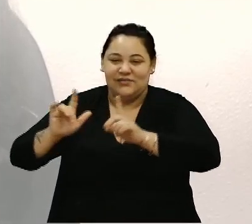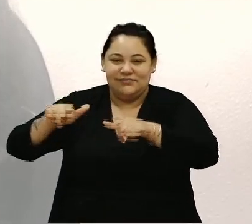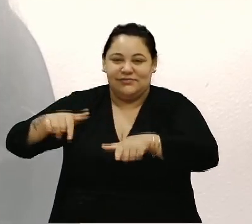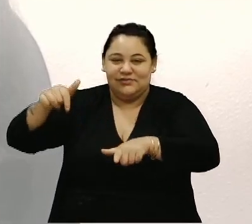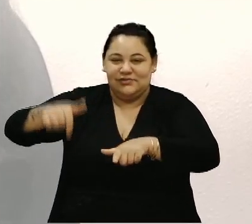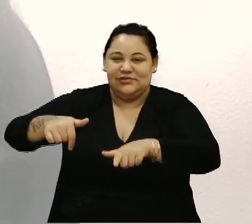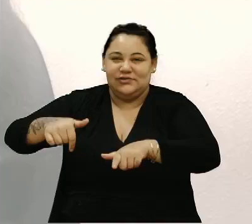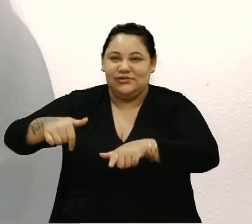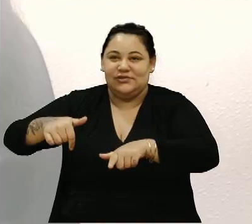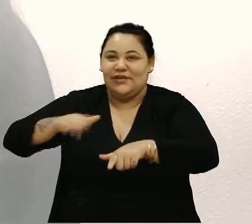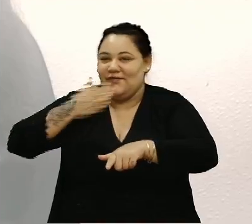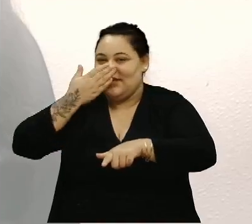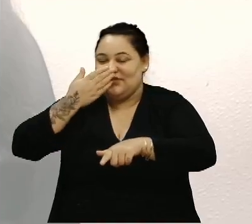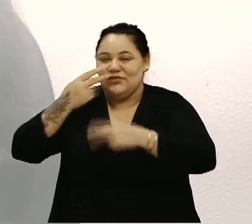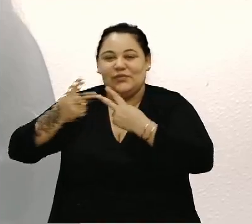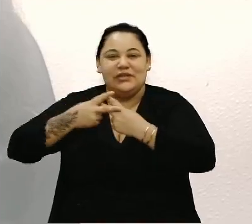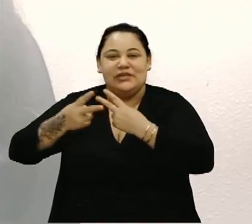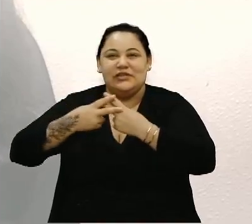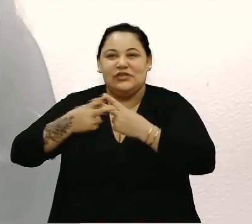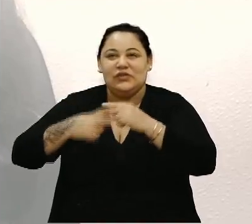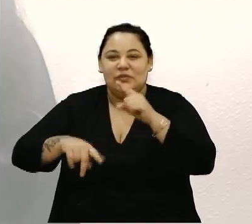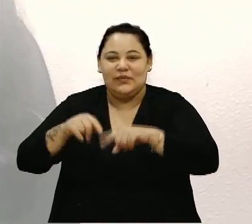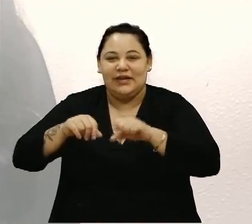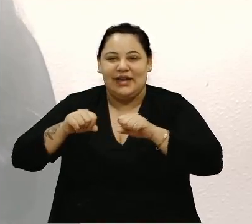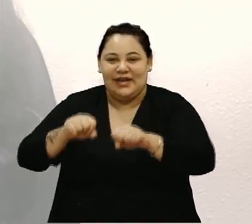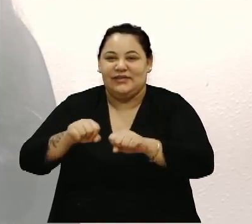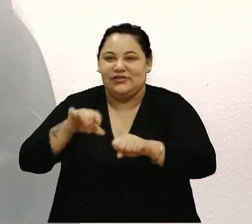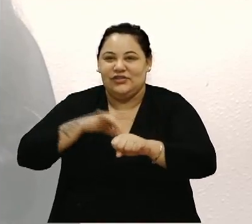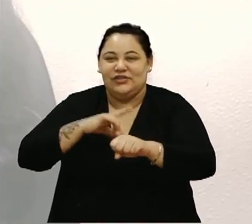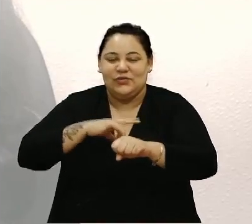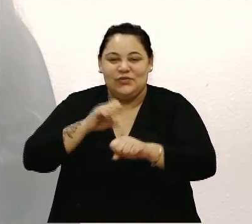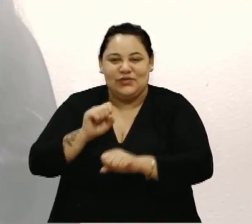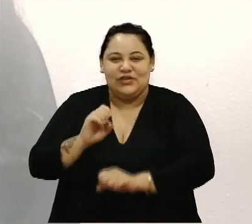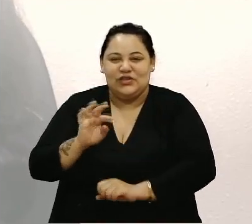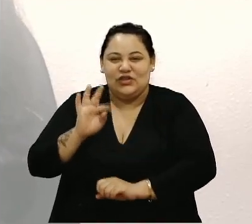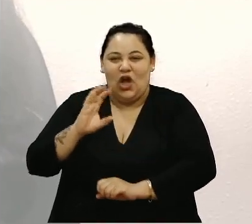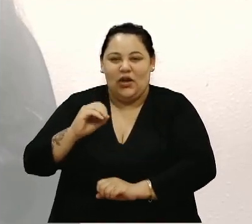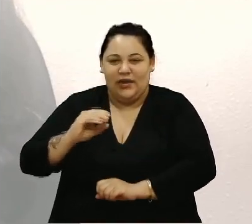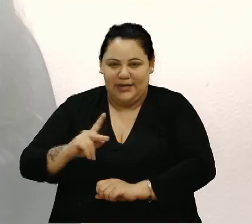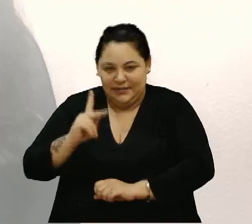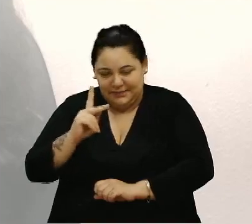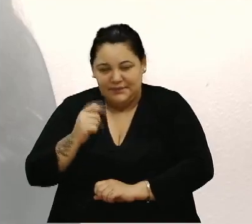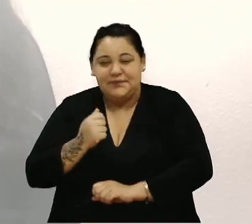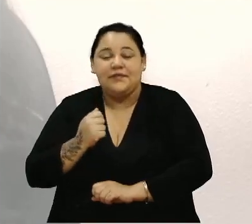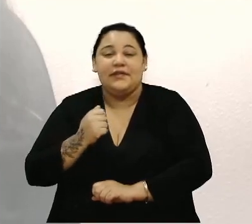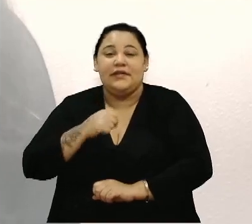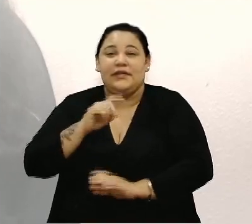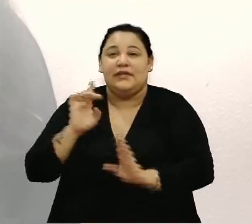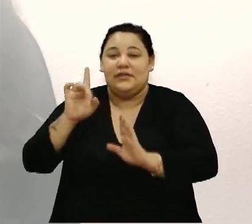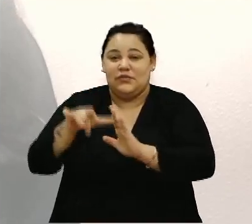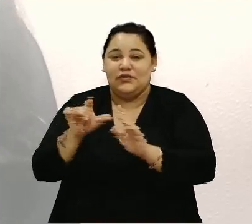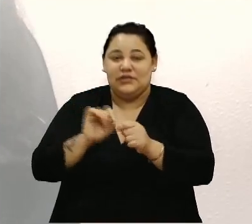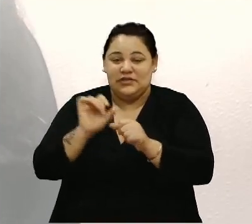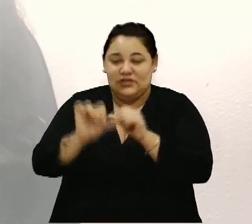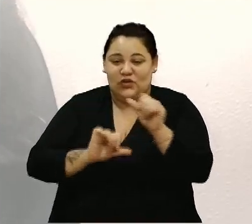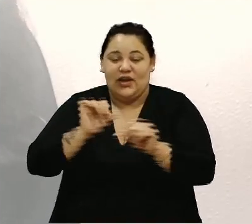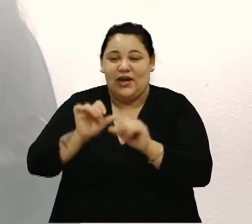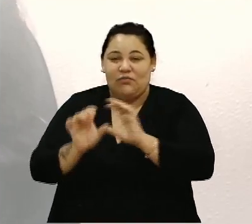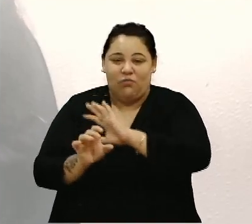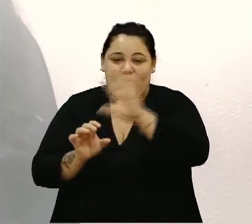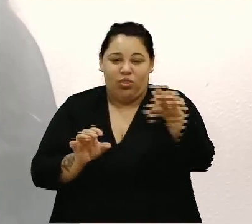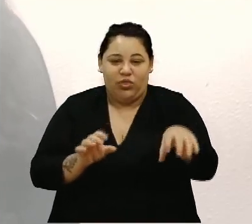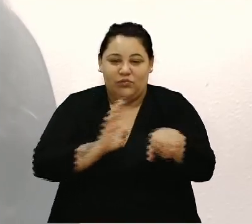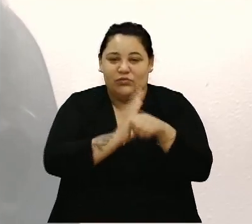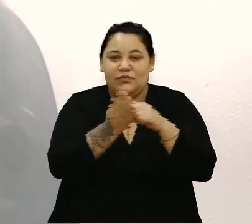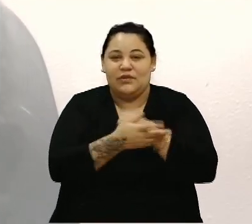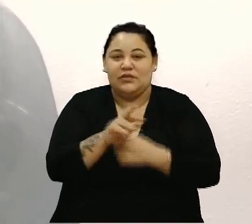do presídio ali, o mercado ali, o Atacadão. E depois foram para essa sede própria lá, para o Desvio